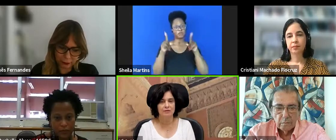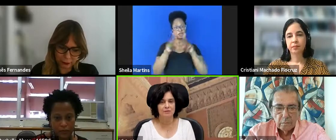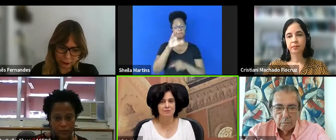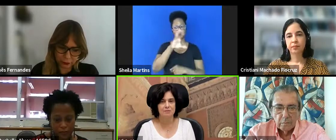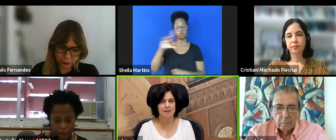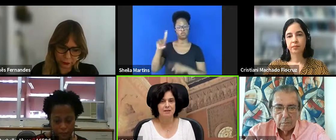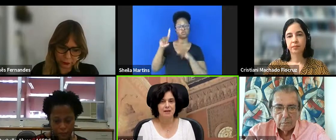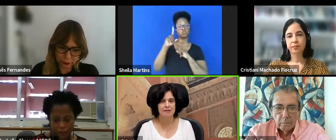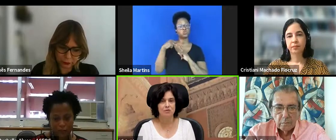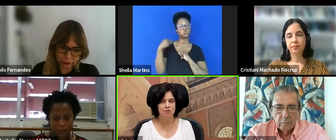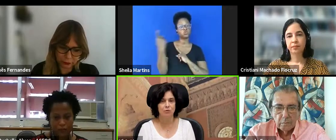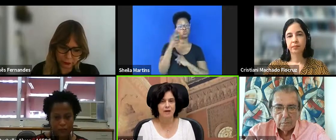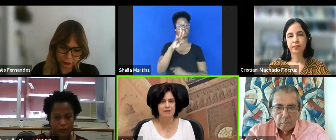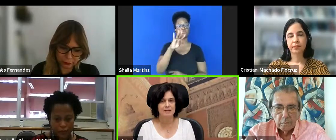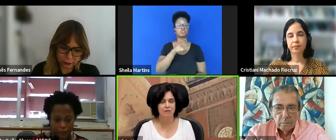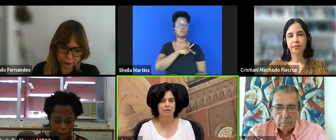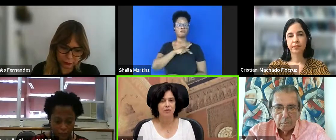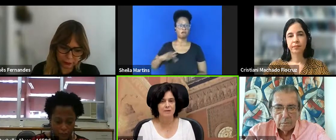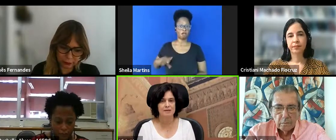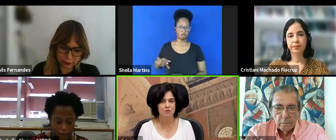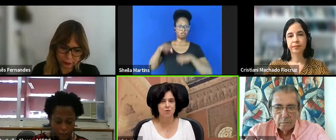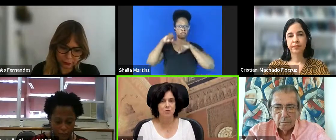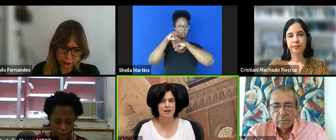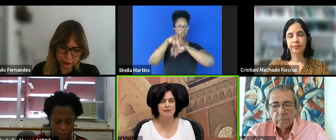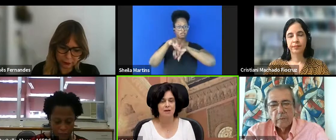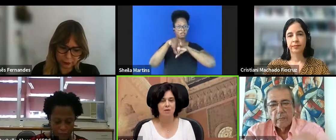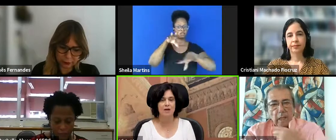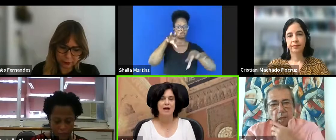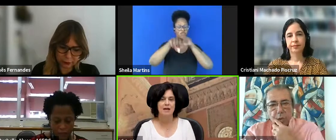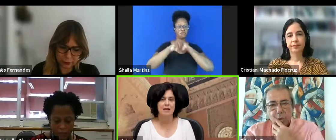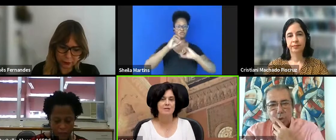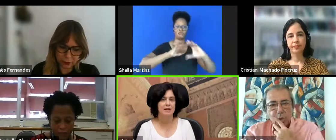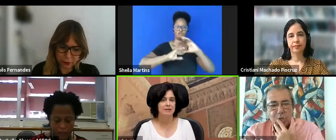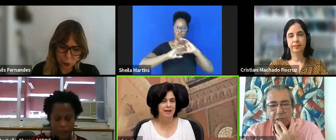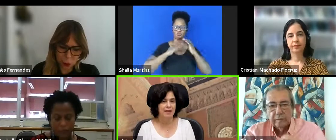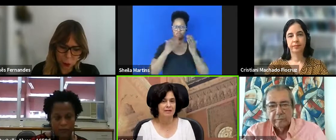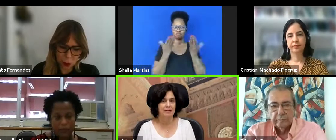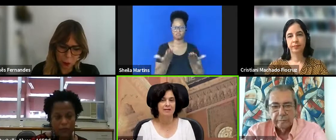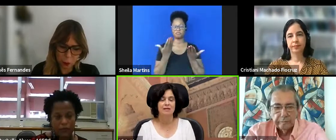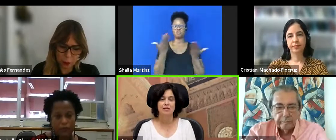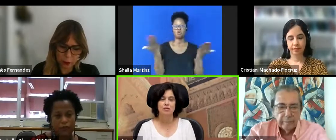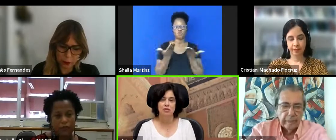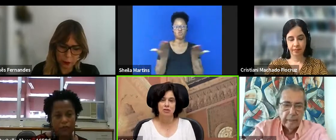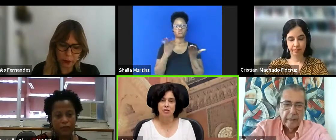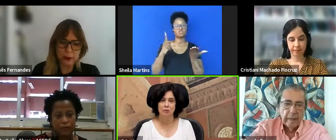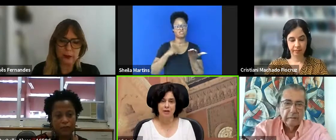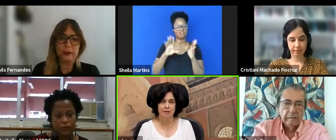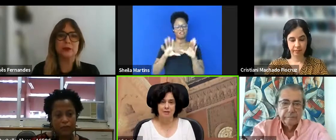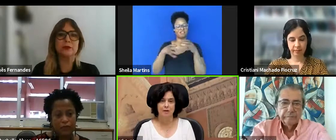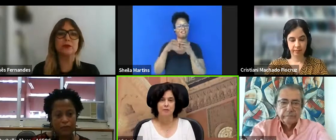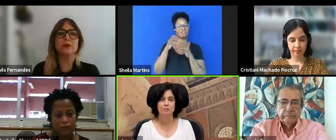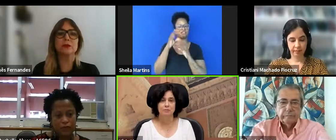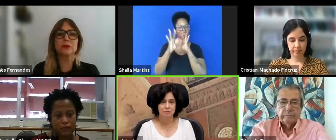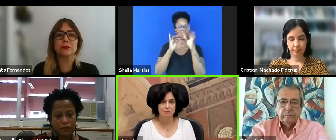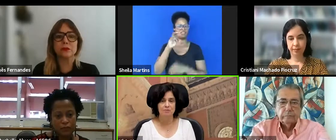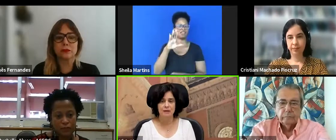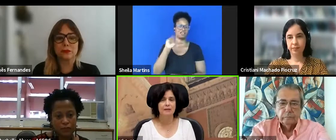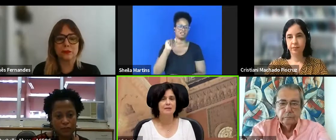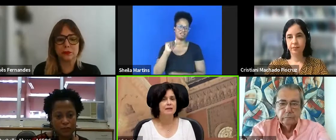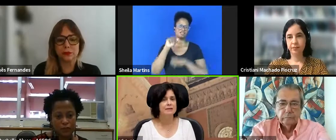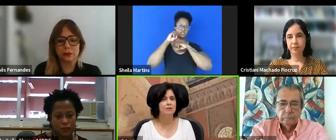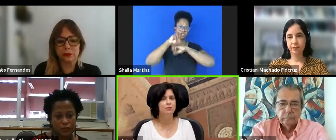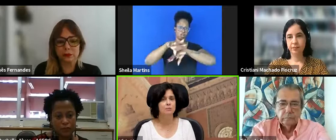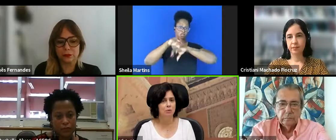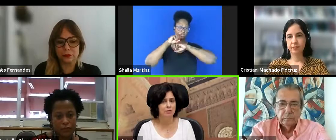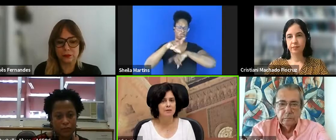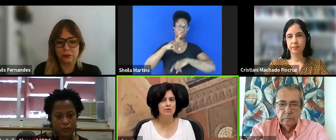da nossa Vice-Presidência de Educação, Informação e Comunicação. A Câmara Técnica de Educação